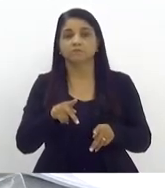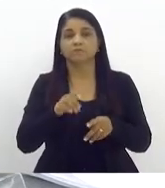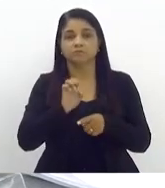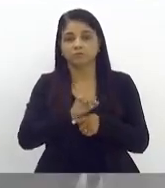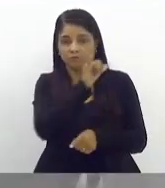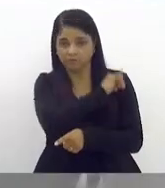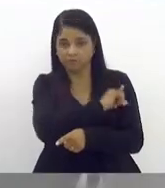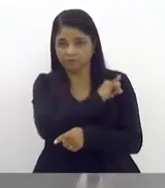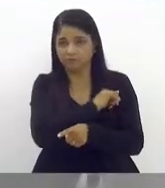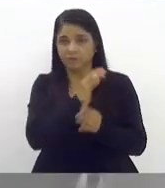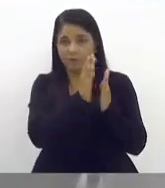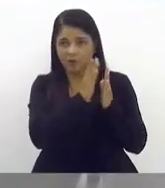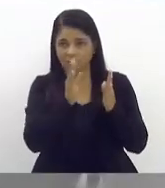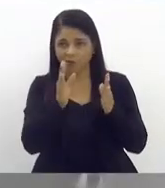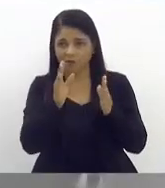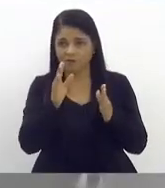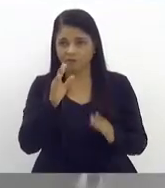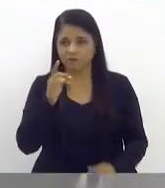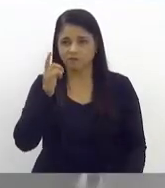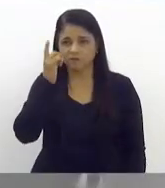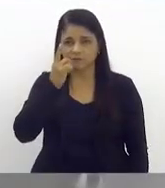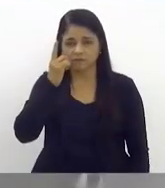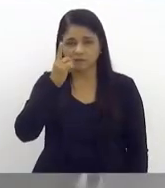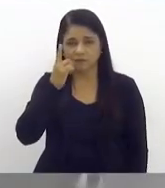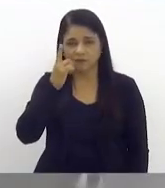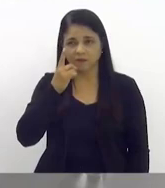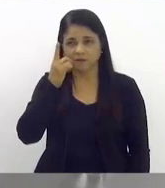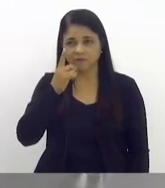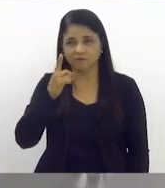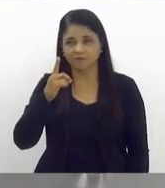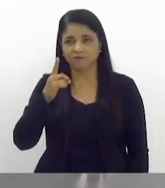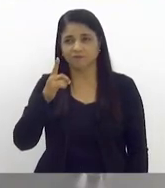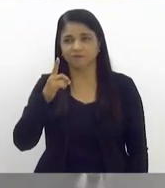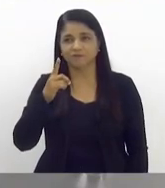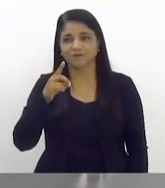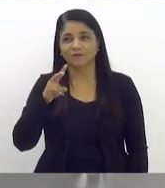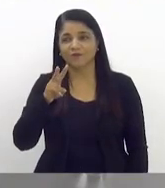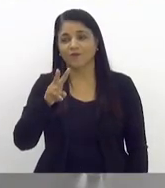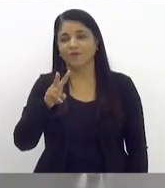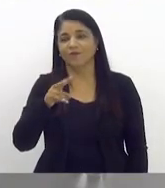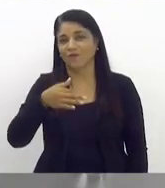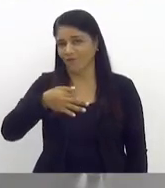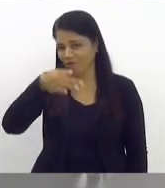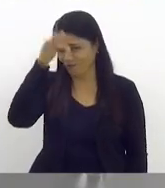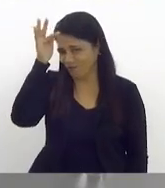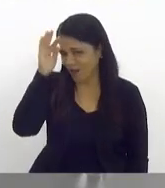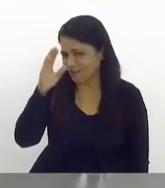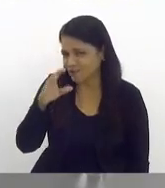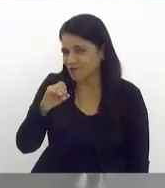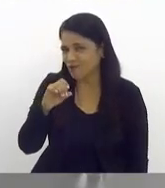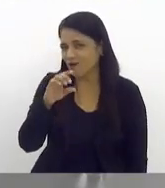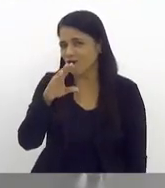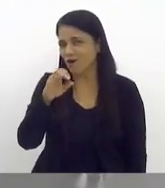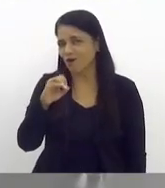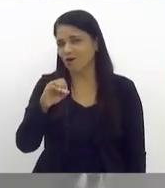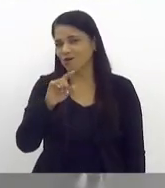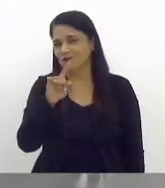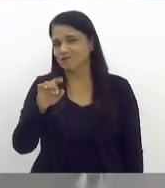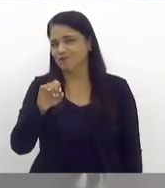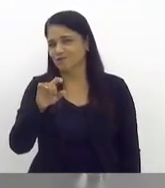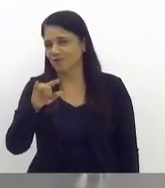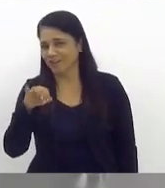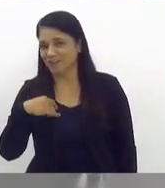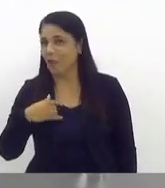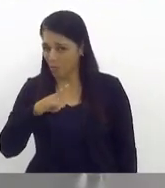não, deputado Fred Cozzolino. Fred Cozzolino? Cacete. Deputado Vinícius Cozzolino. Vinícius Cozzolino. Pô, ainda tem cabelo.